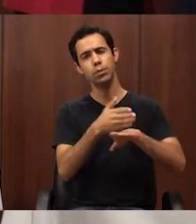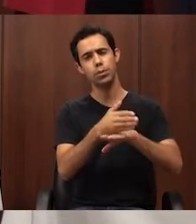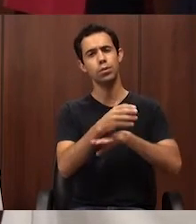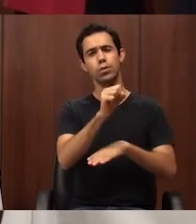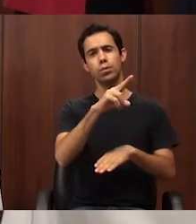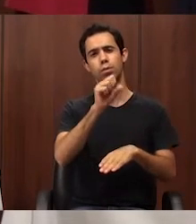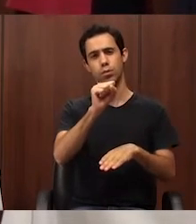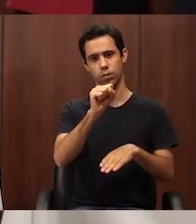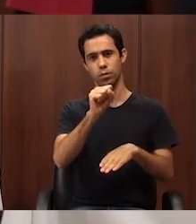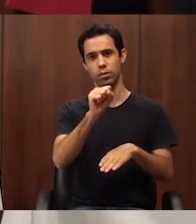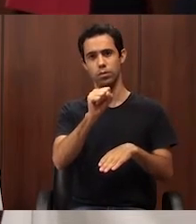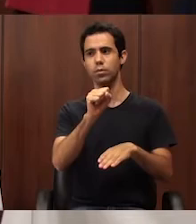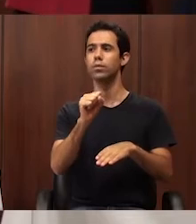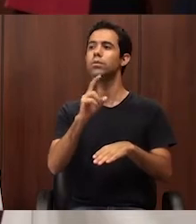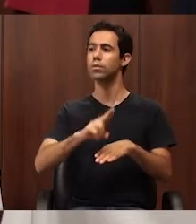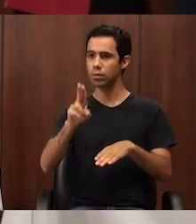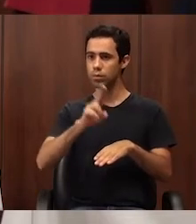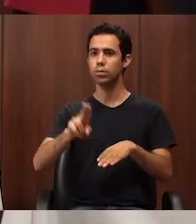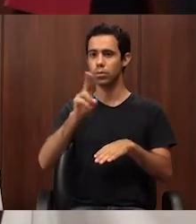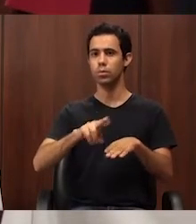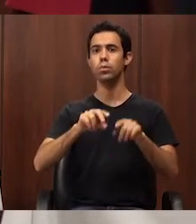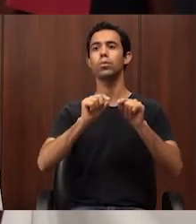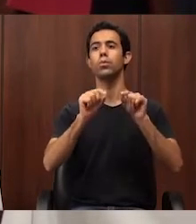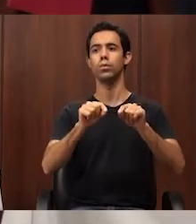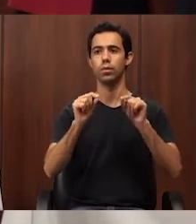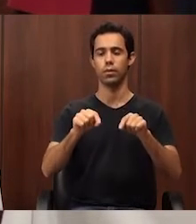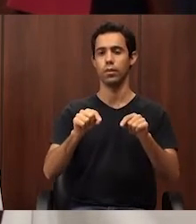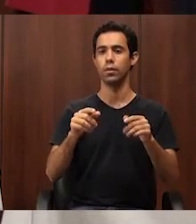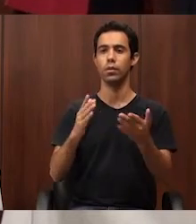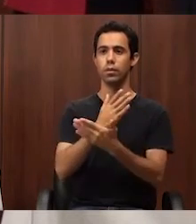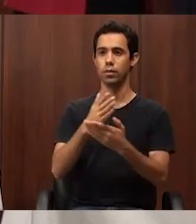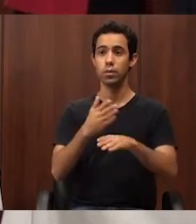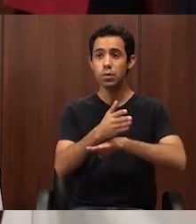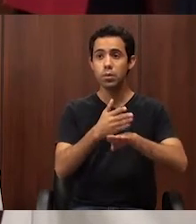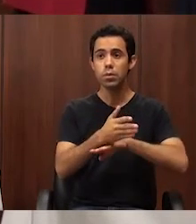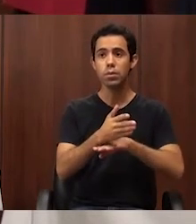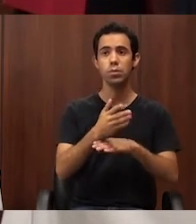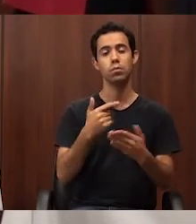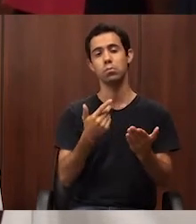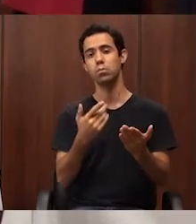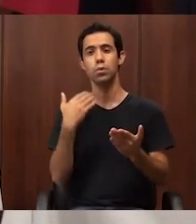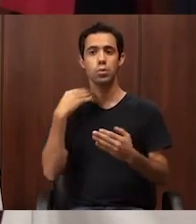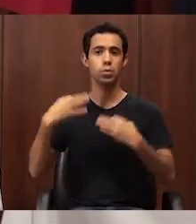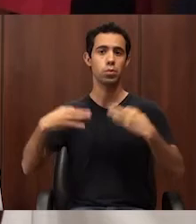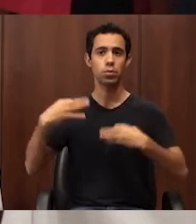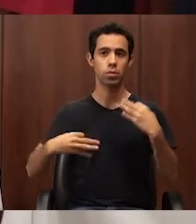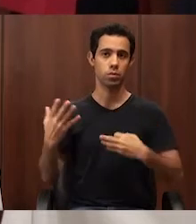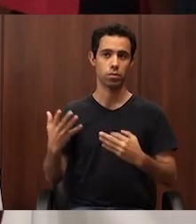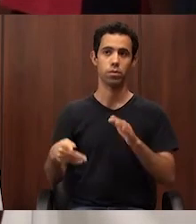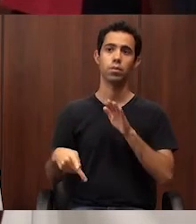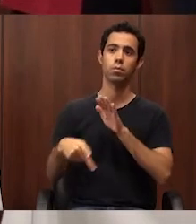ser utilizado independentemente de você acessar o judiciário, né, por meio da